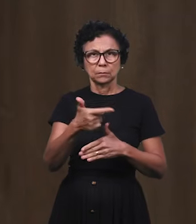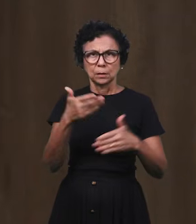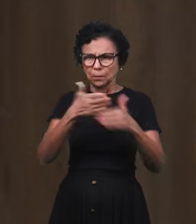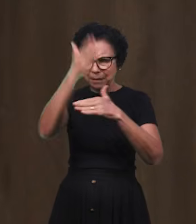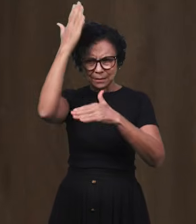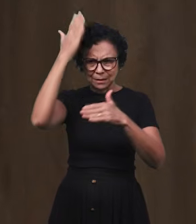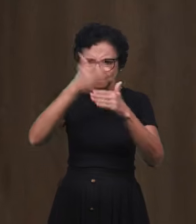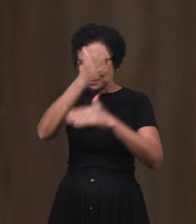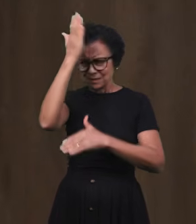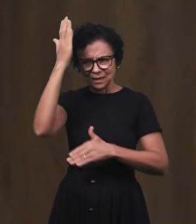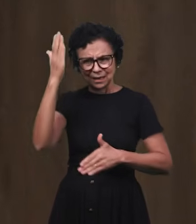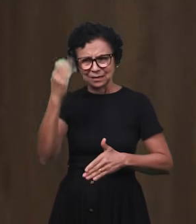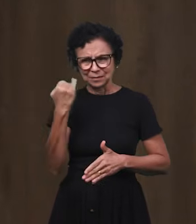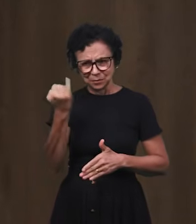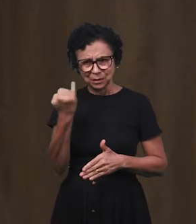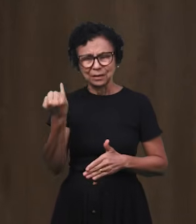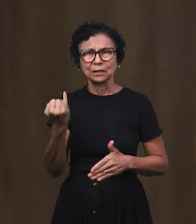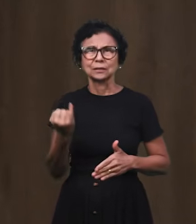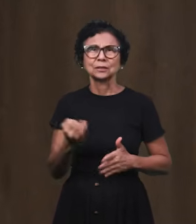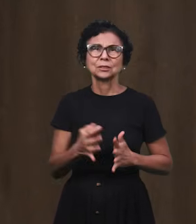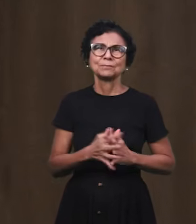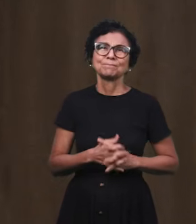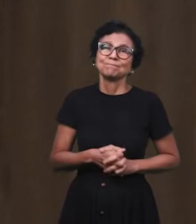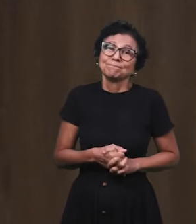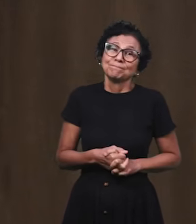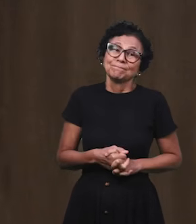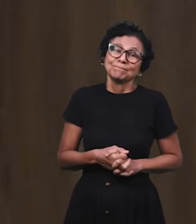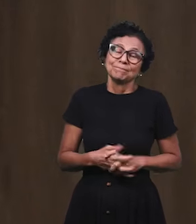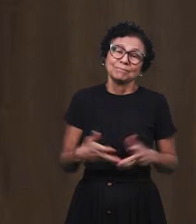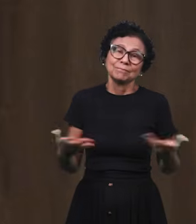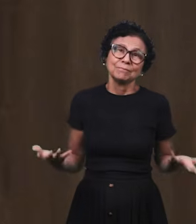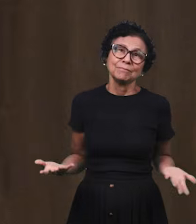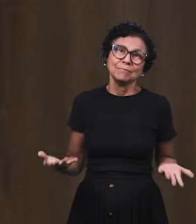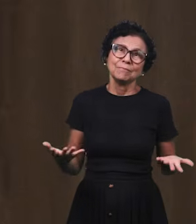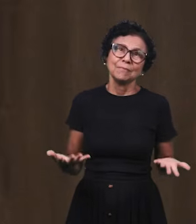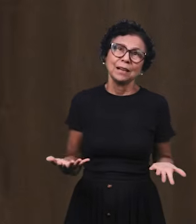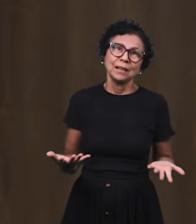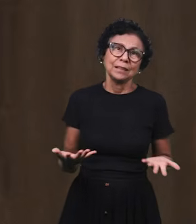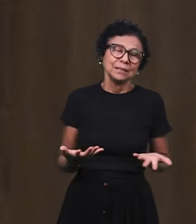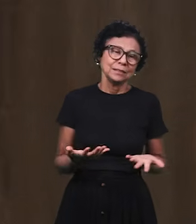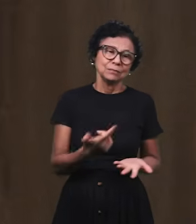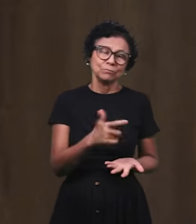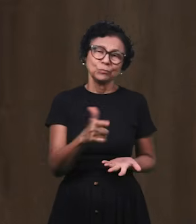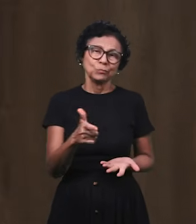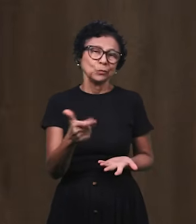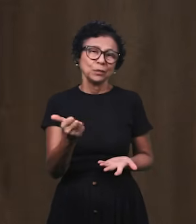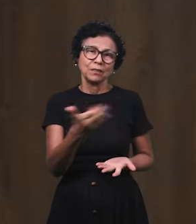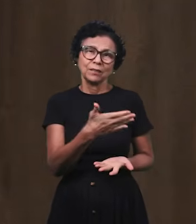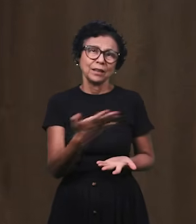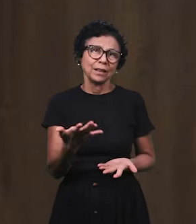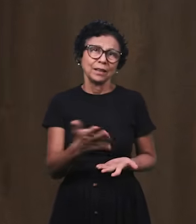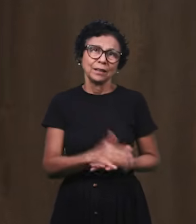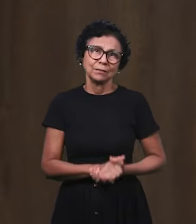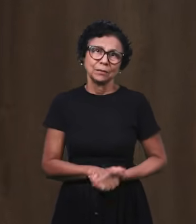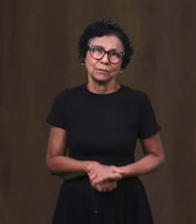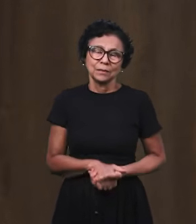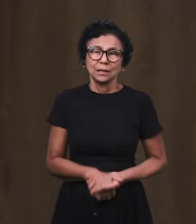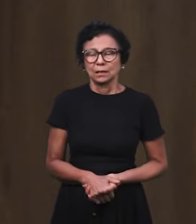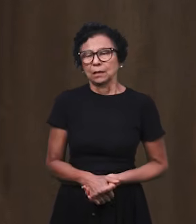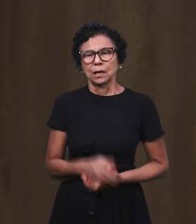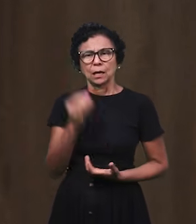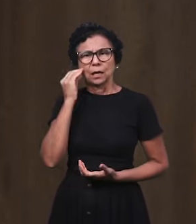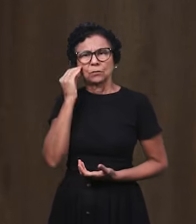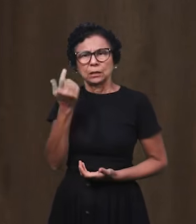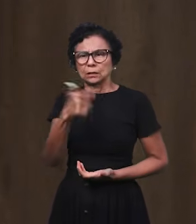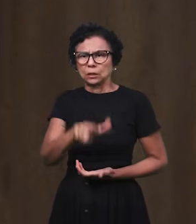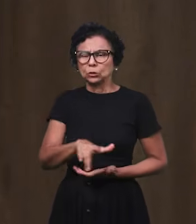levar, porque nem dei entrada no processo para não frustrar. Eu falei, bom, já que eu passei, eu vou passar de novo, né? Vou continuar estudando e continuar estudando. Aí, quando